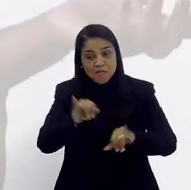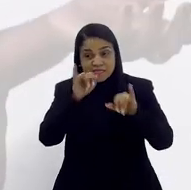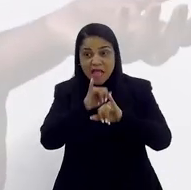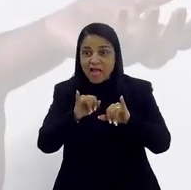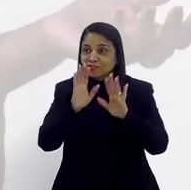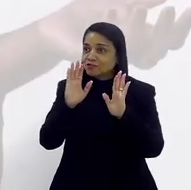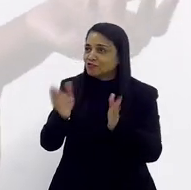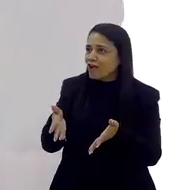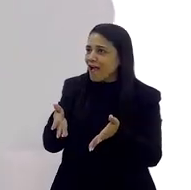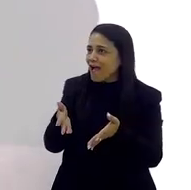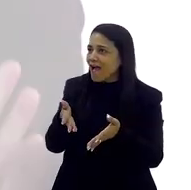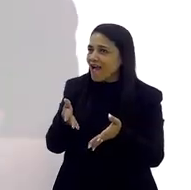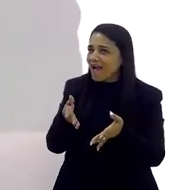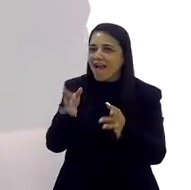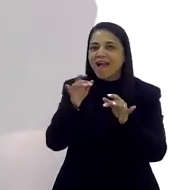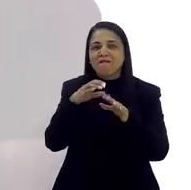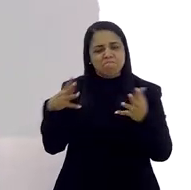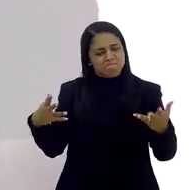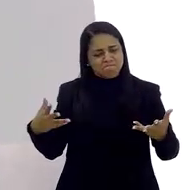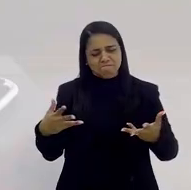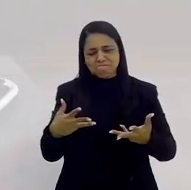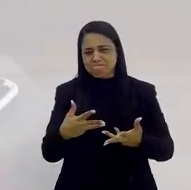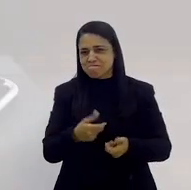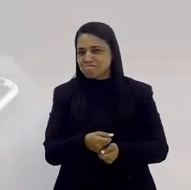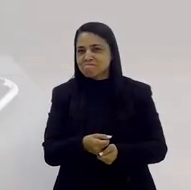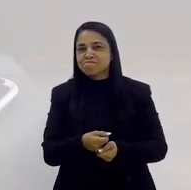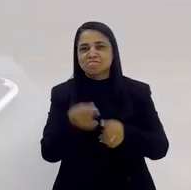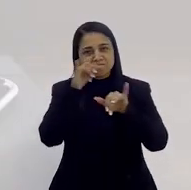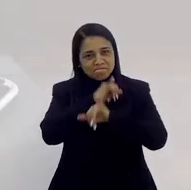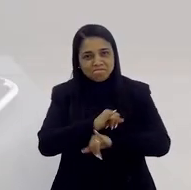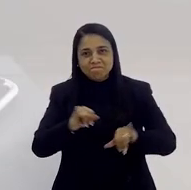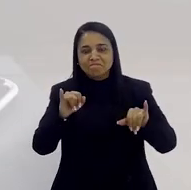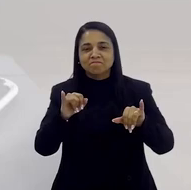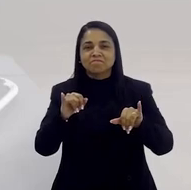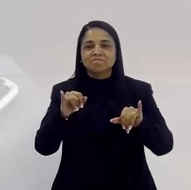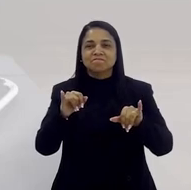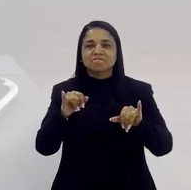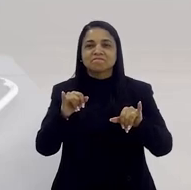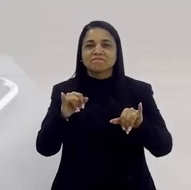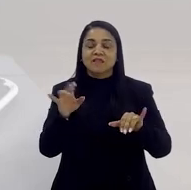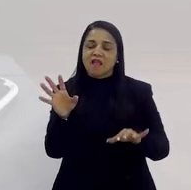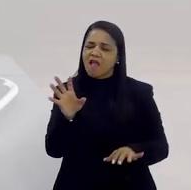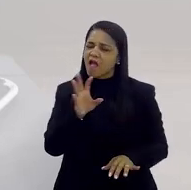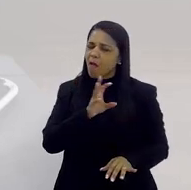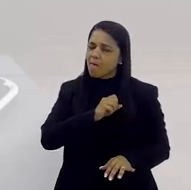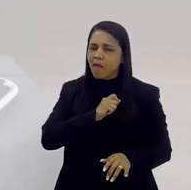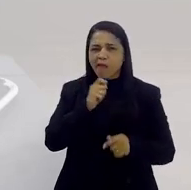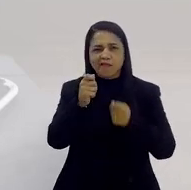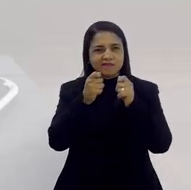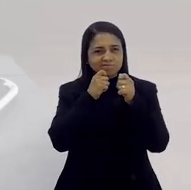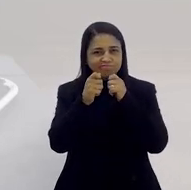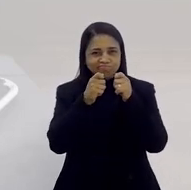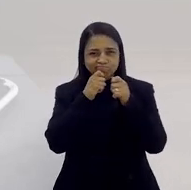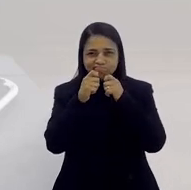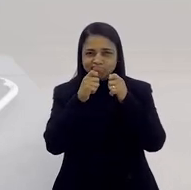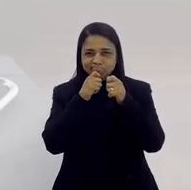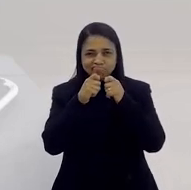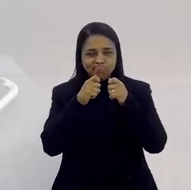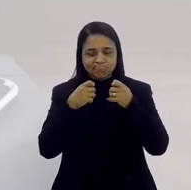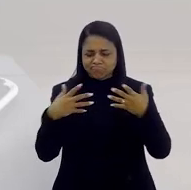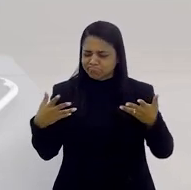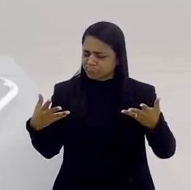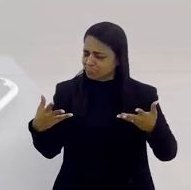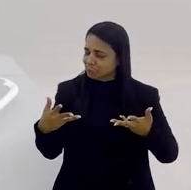uma mensagem mas você deixou é isso deixa uma mensagem maravilhosa eu quero dizer que amei a entrevista foi